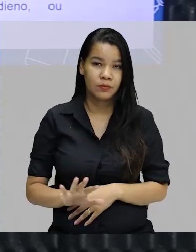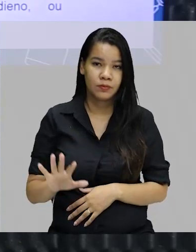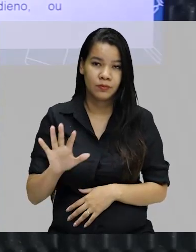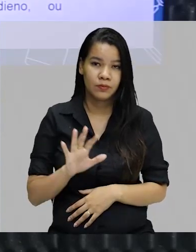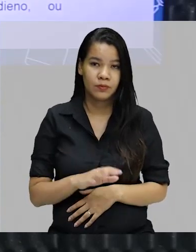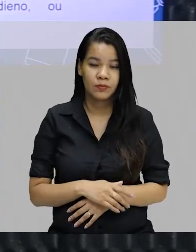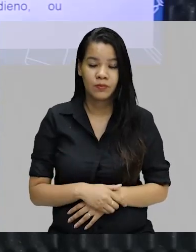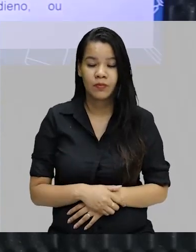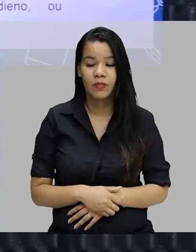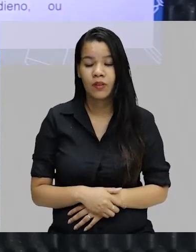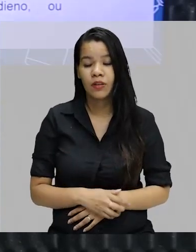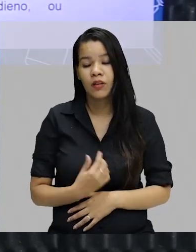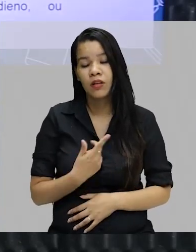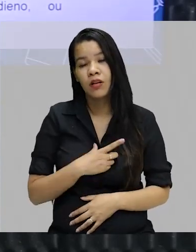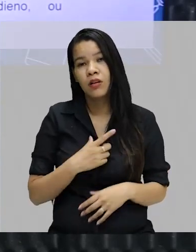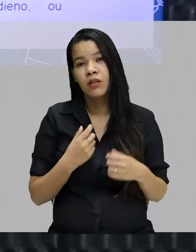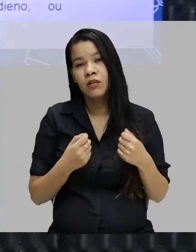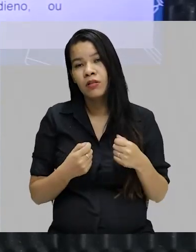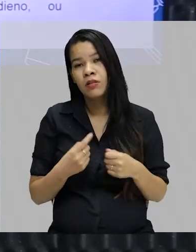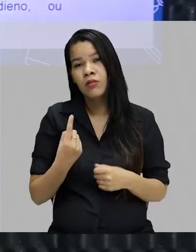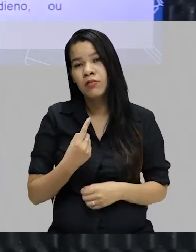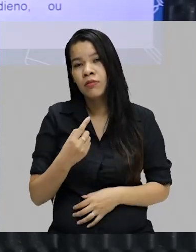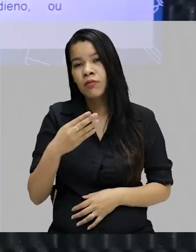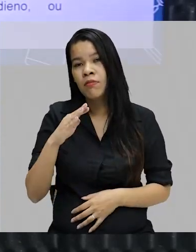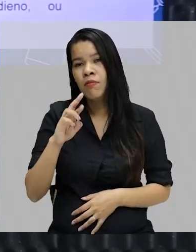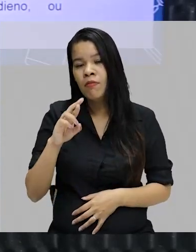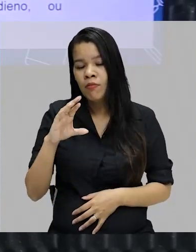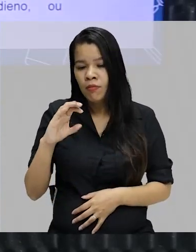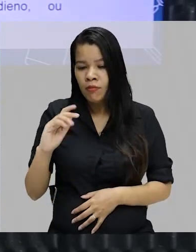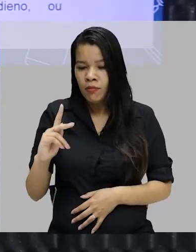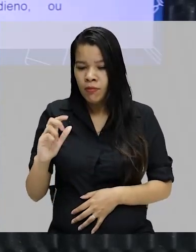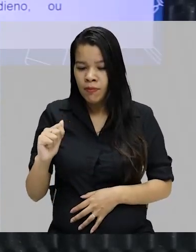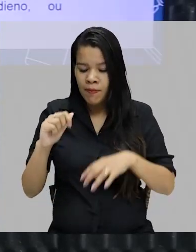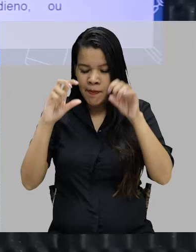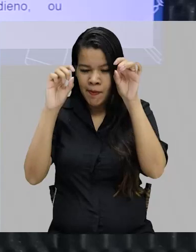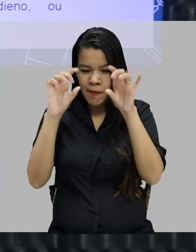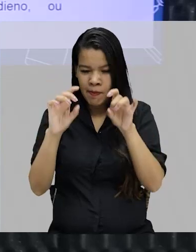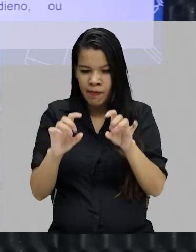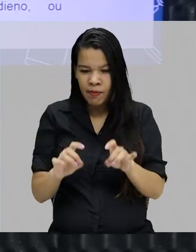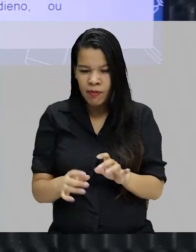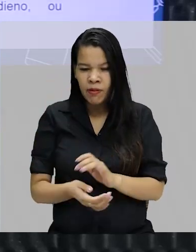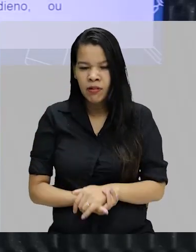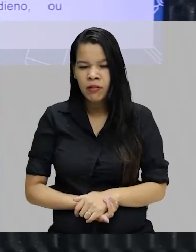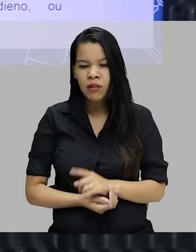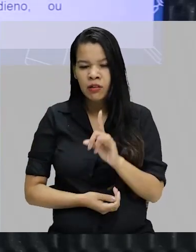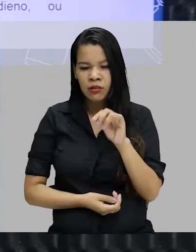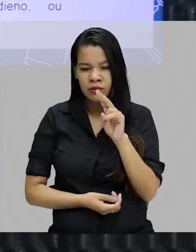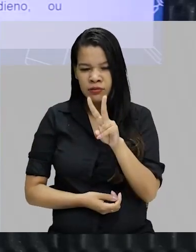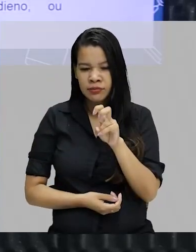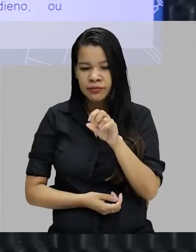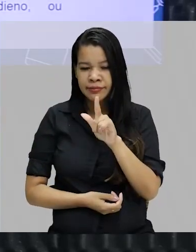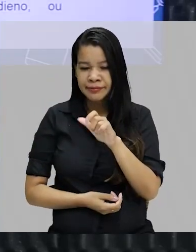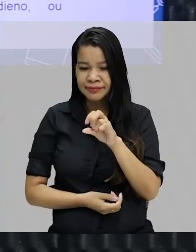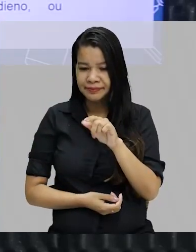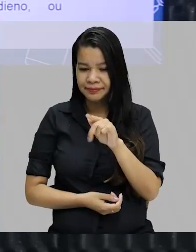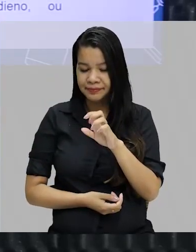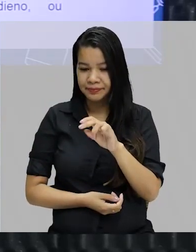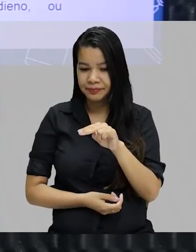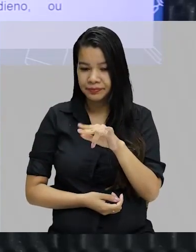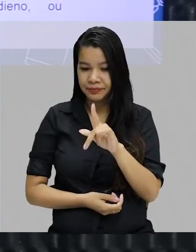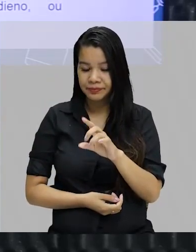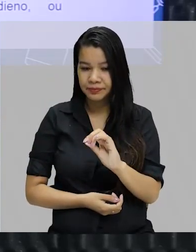muito frios. Então a gente precisa de uma borracha especial, é a borracha vulcanizada. Uma questãozinha aqui